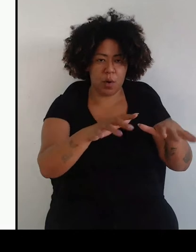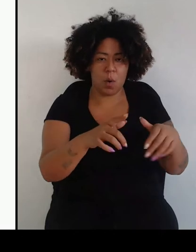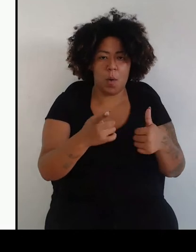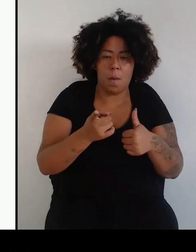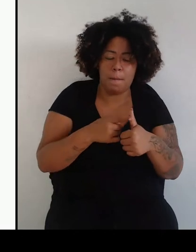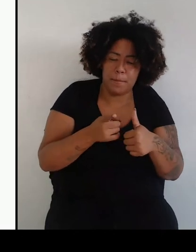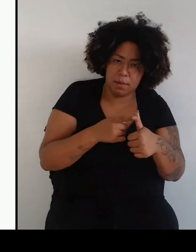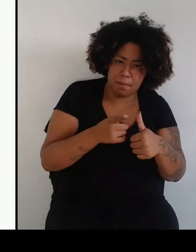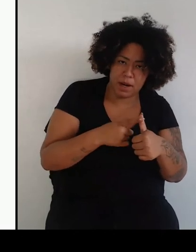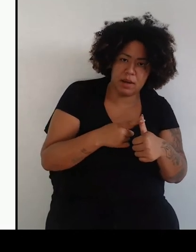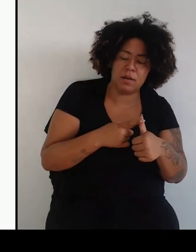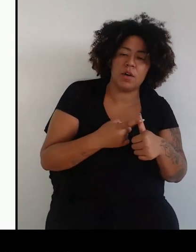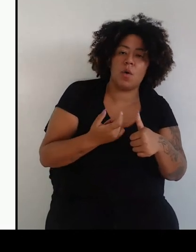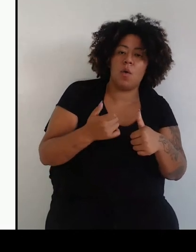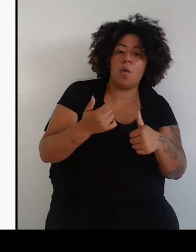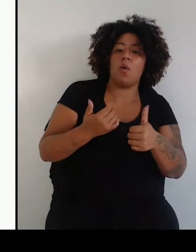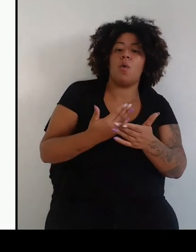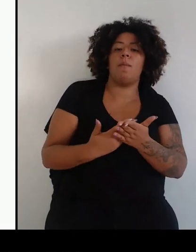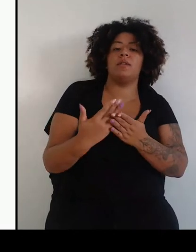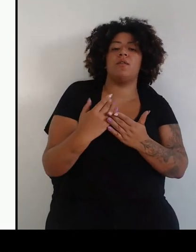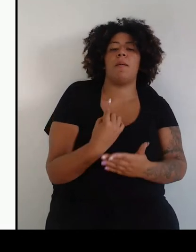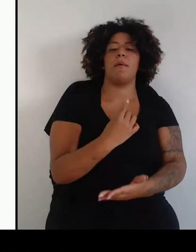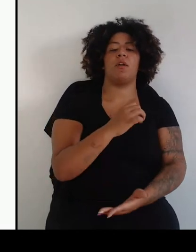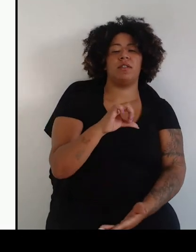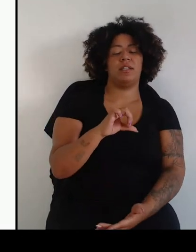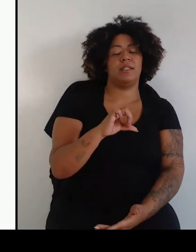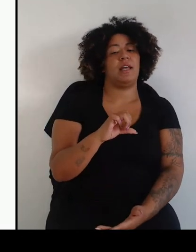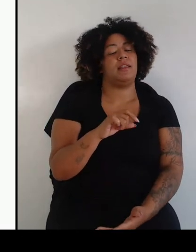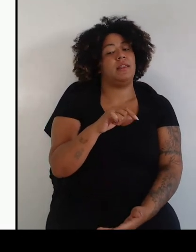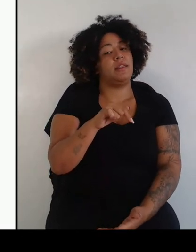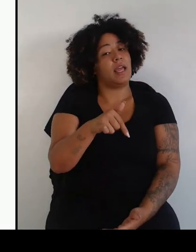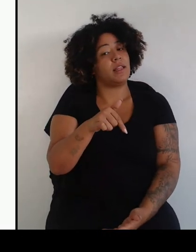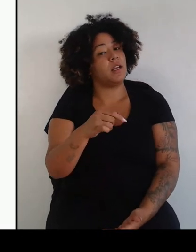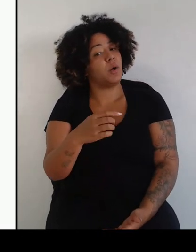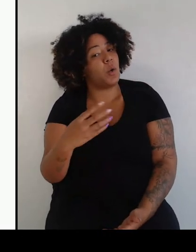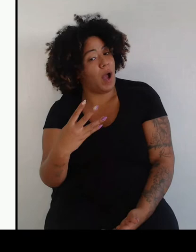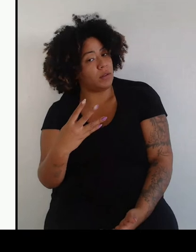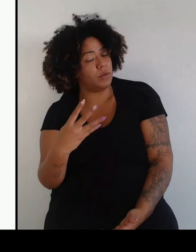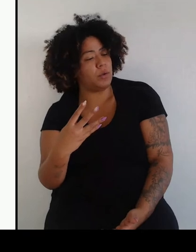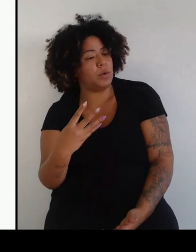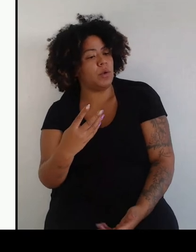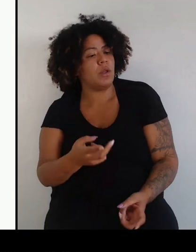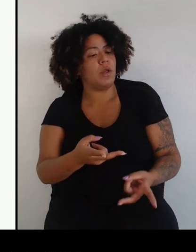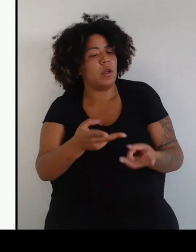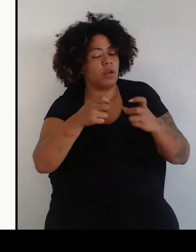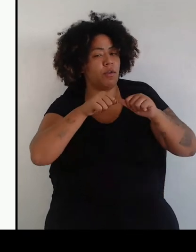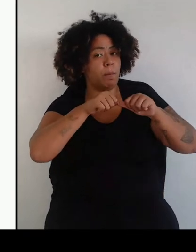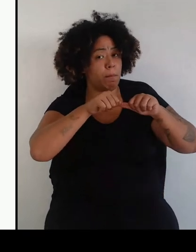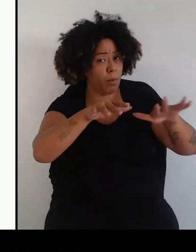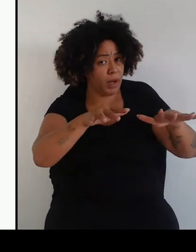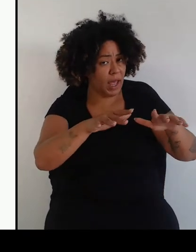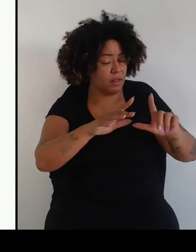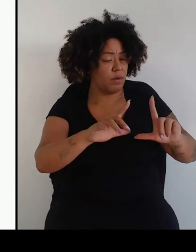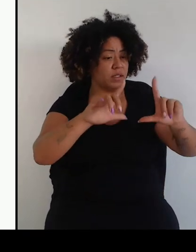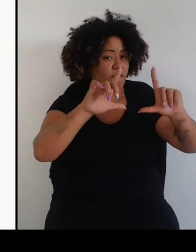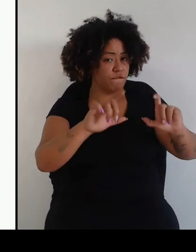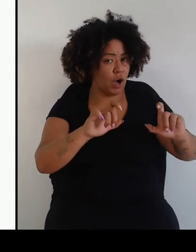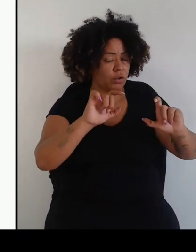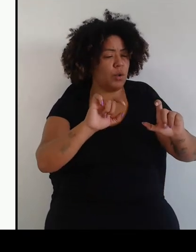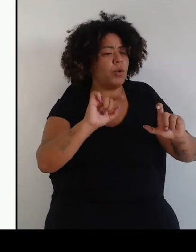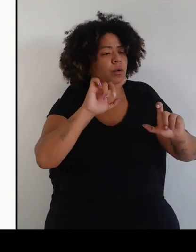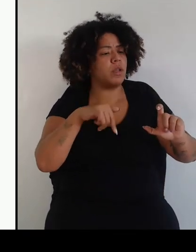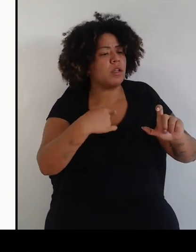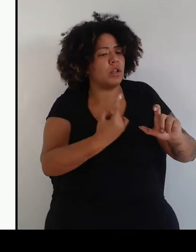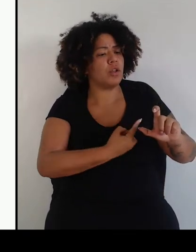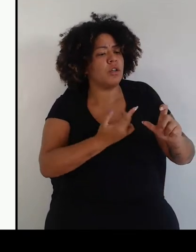1964 havia sido publicado uma descoberta pertinente nesse catálogo foi a descoberta de